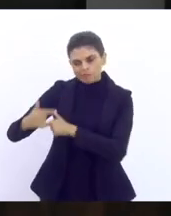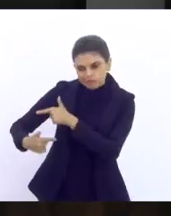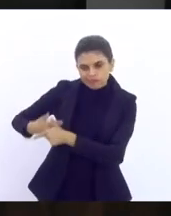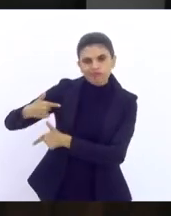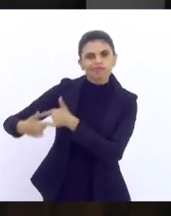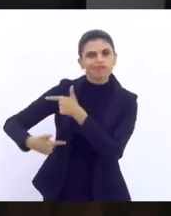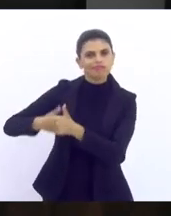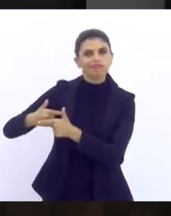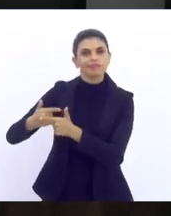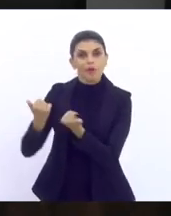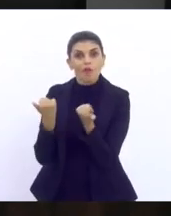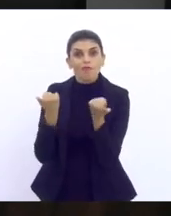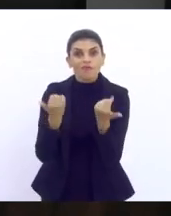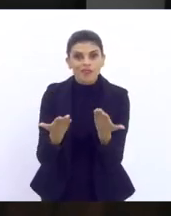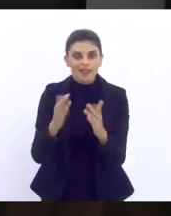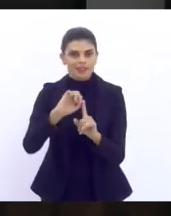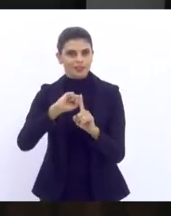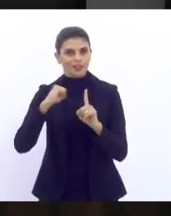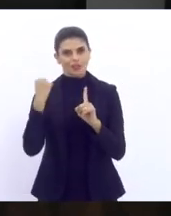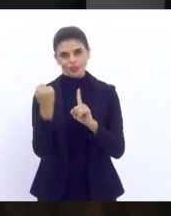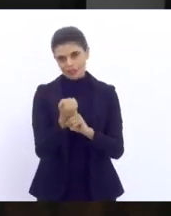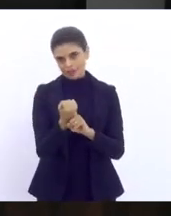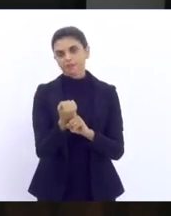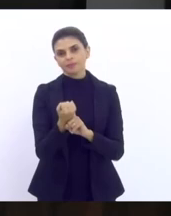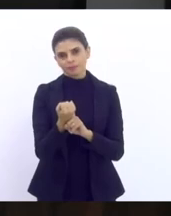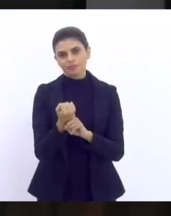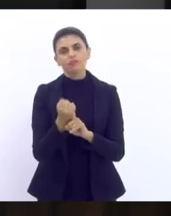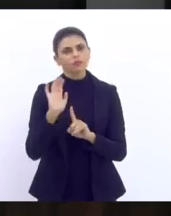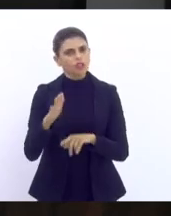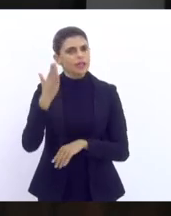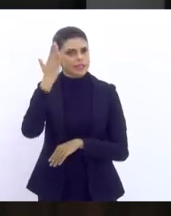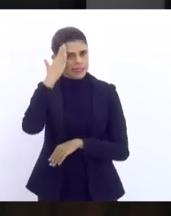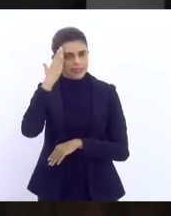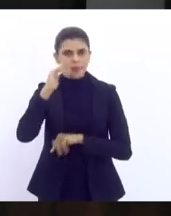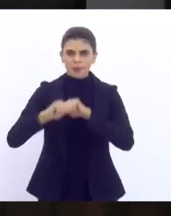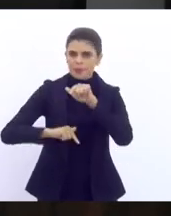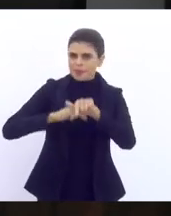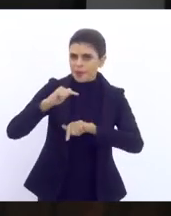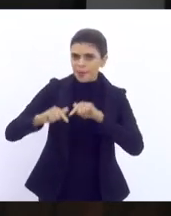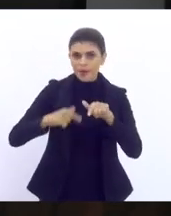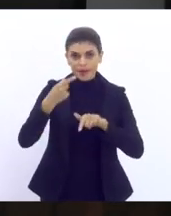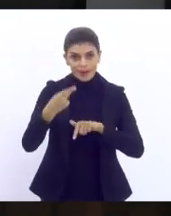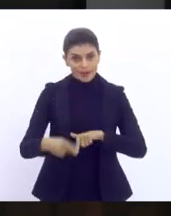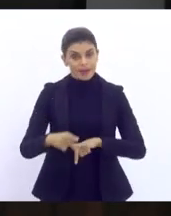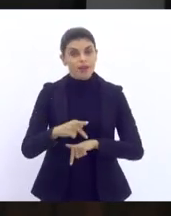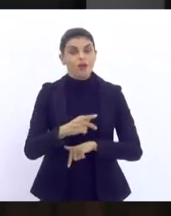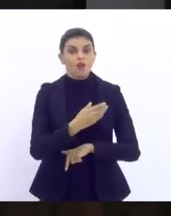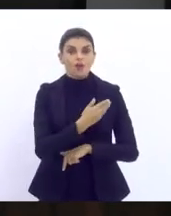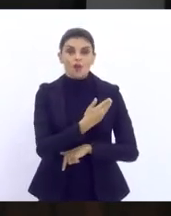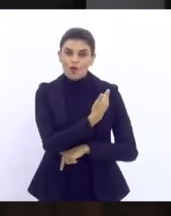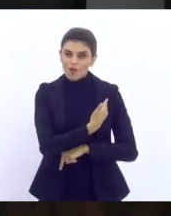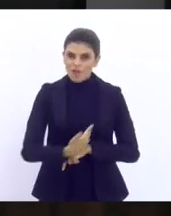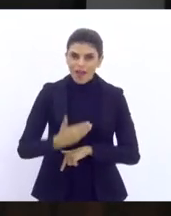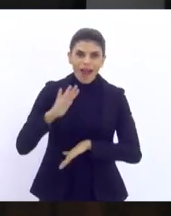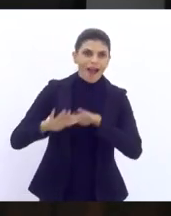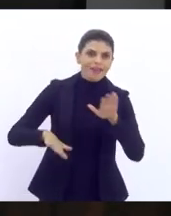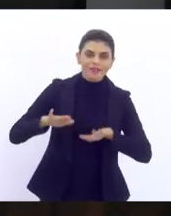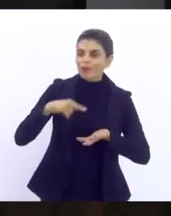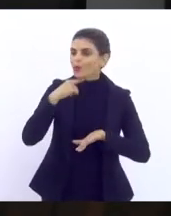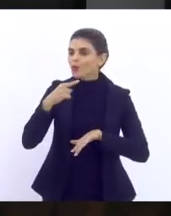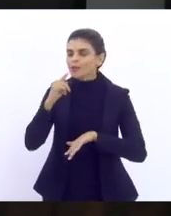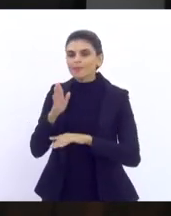na sociedade, onde que muitas das vezes o trabalho governamental não chega, o trabalho de vocês chega mostrando